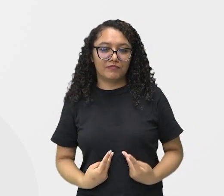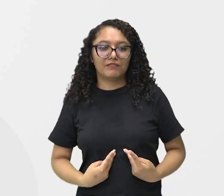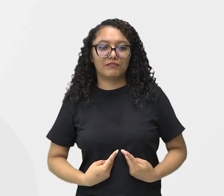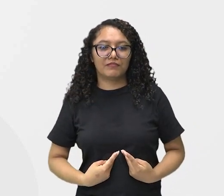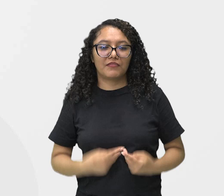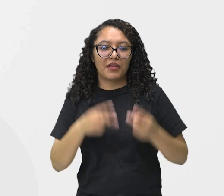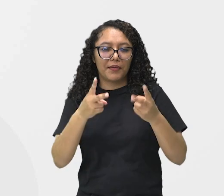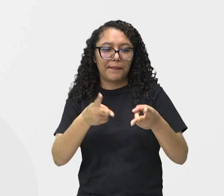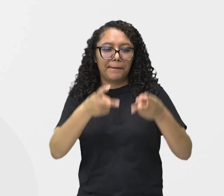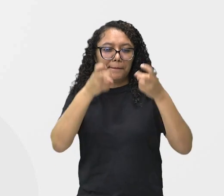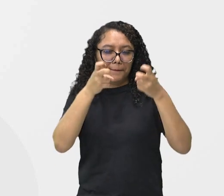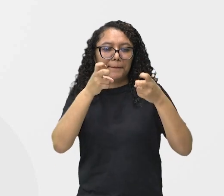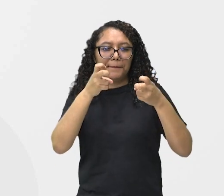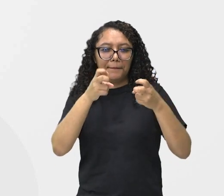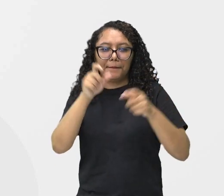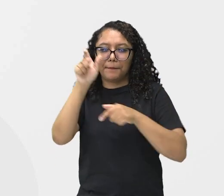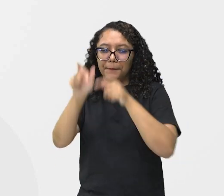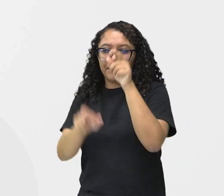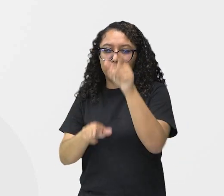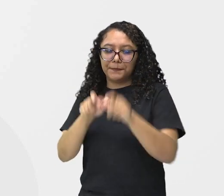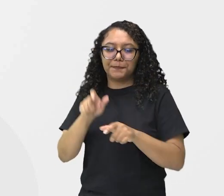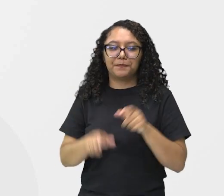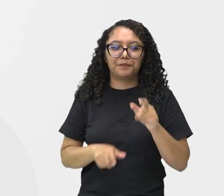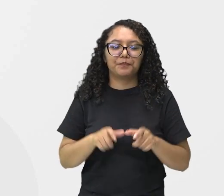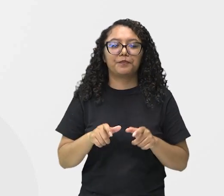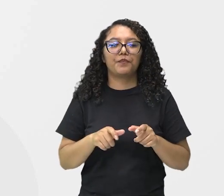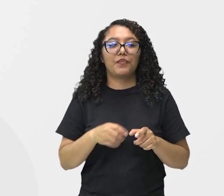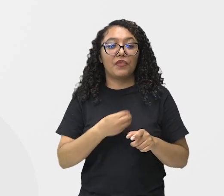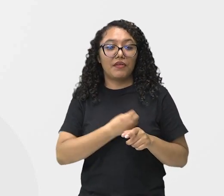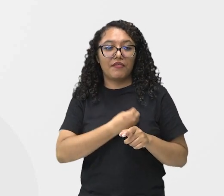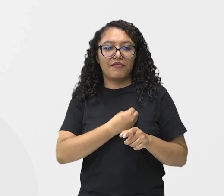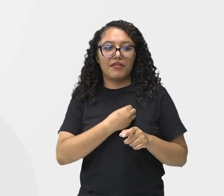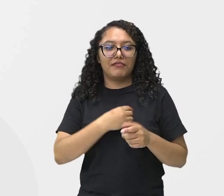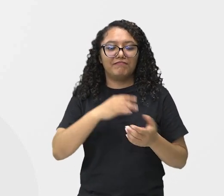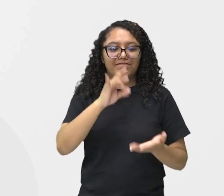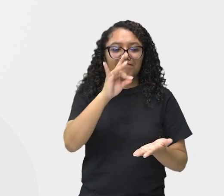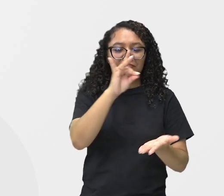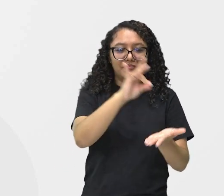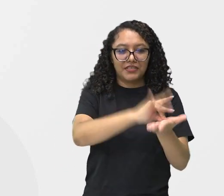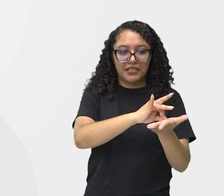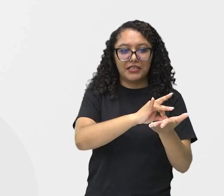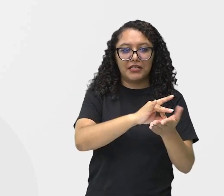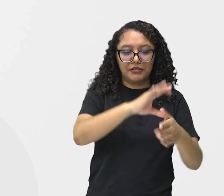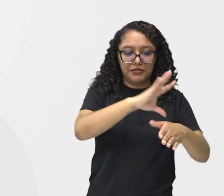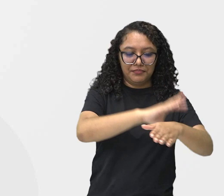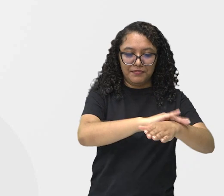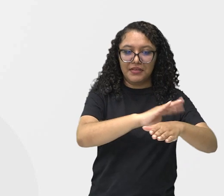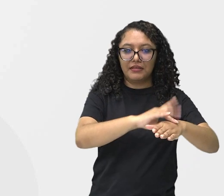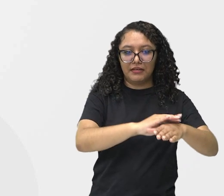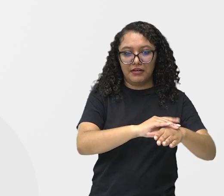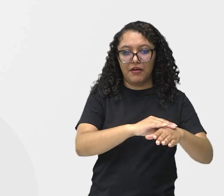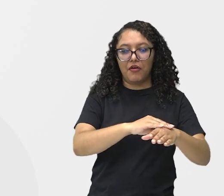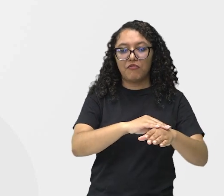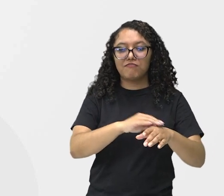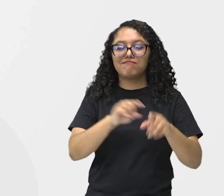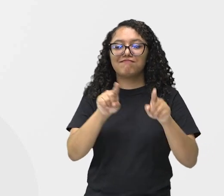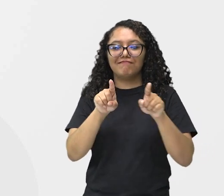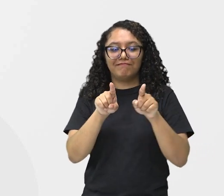humano vivia uma realidade imanente e vivia uma realidade